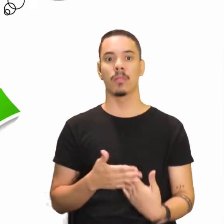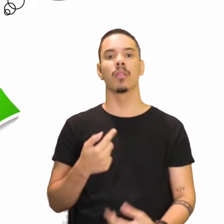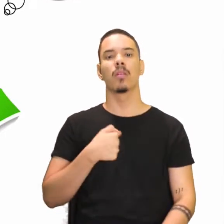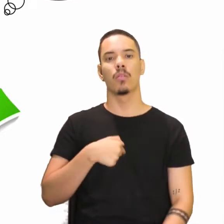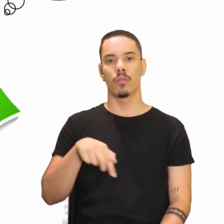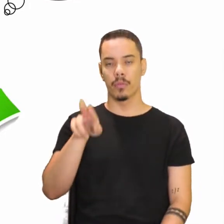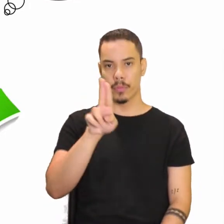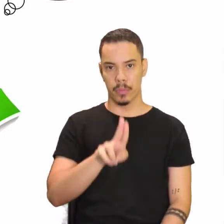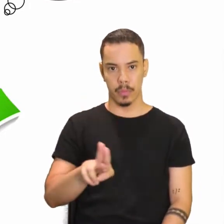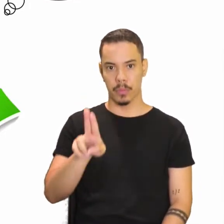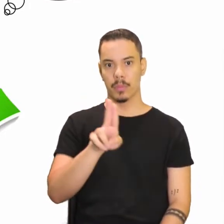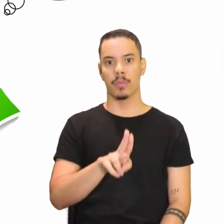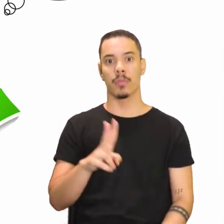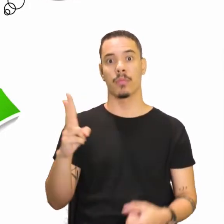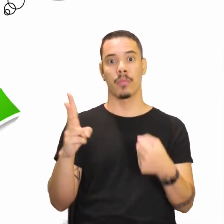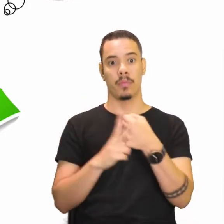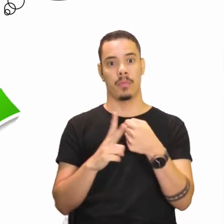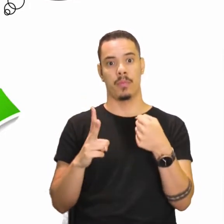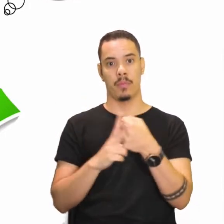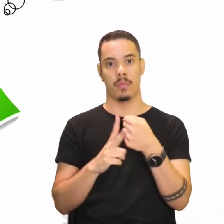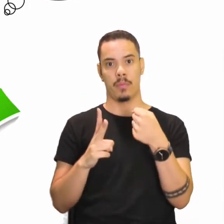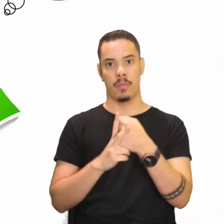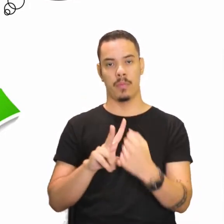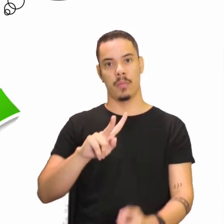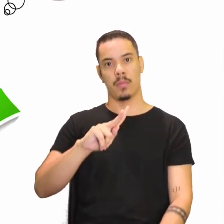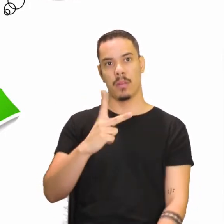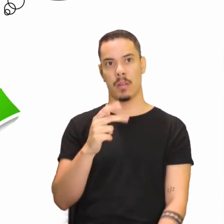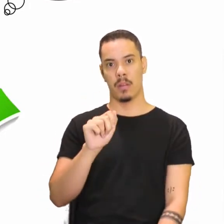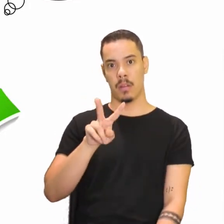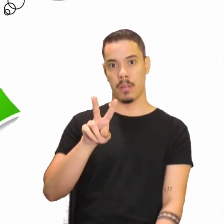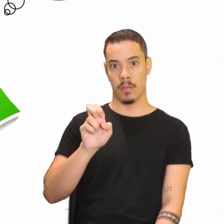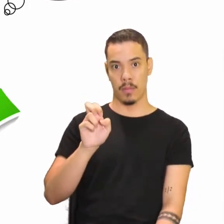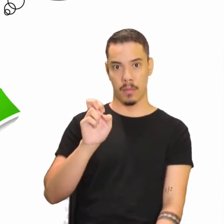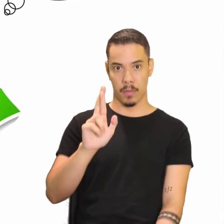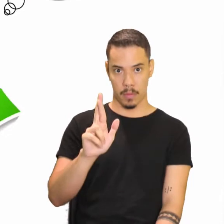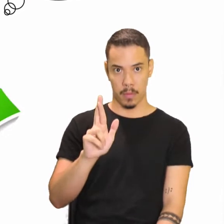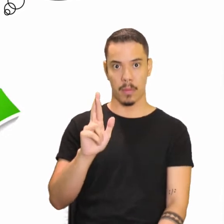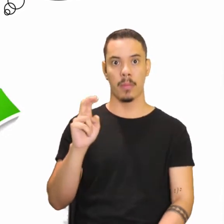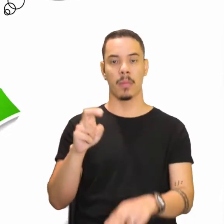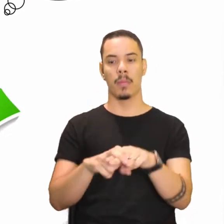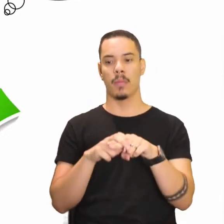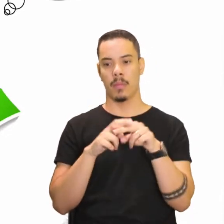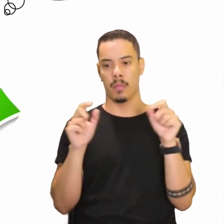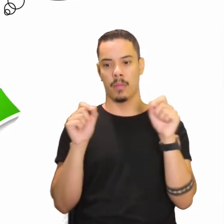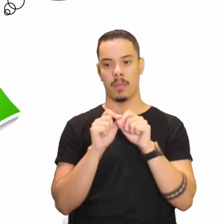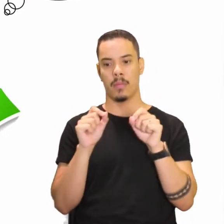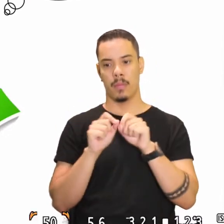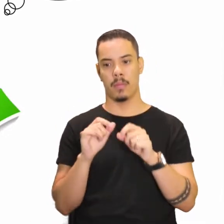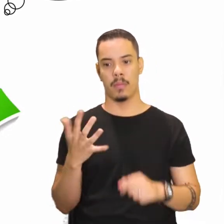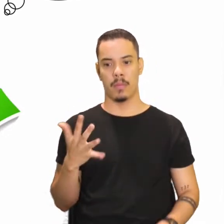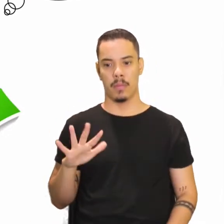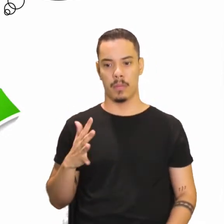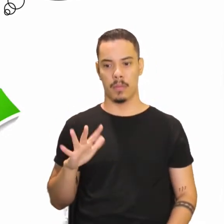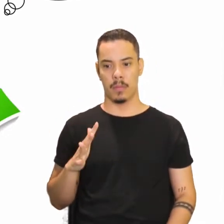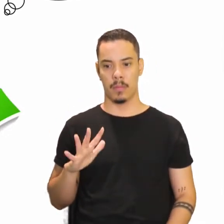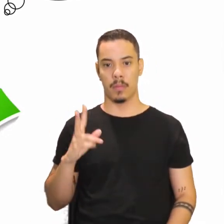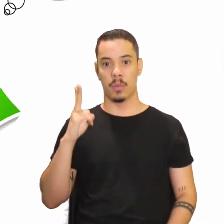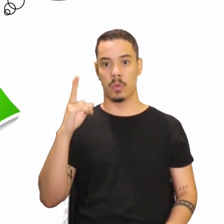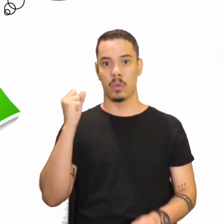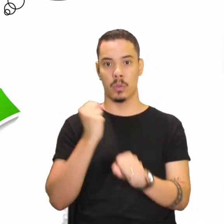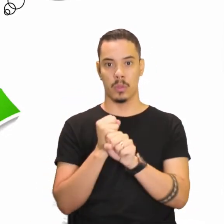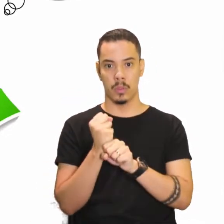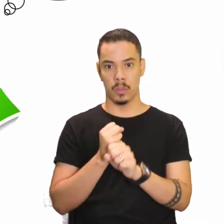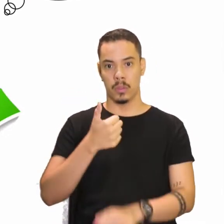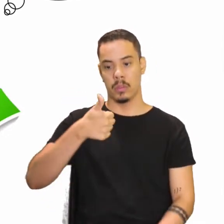o quê? O verbo haver, tá bom? Então, Marcos voltou há cerca de 2 anos,